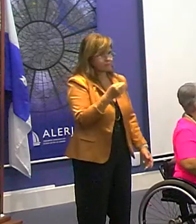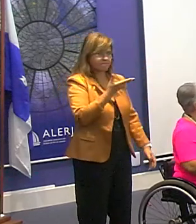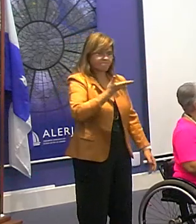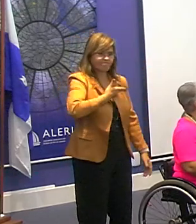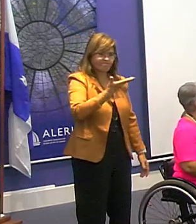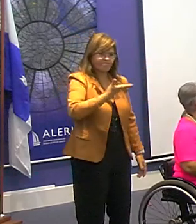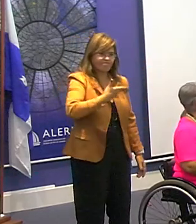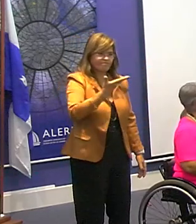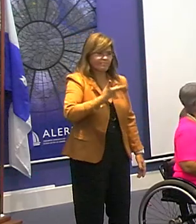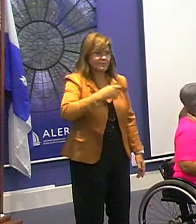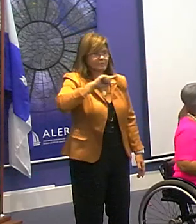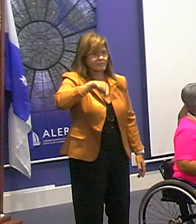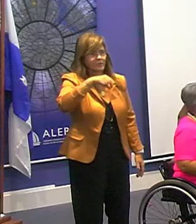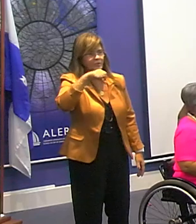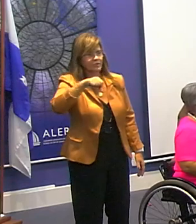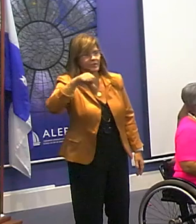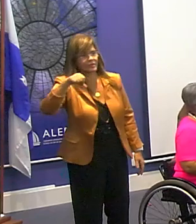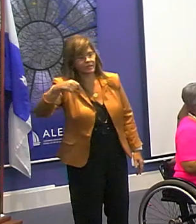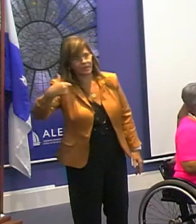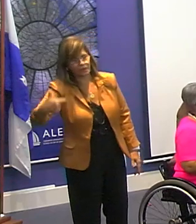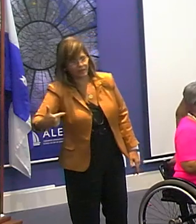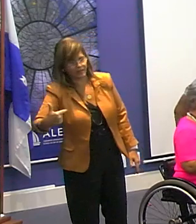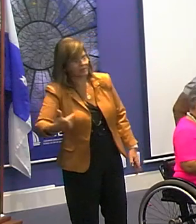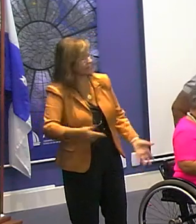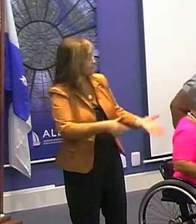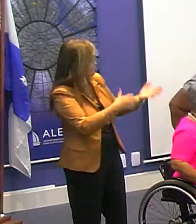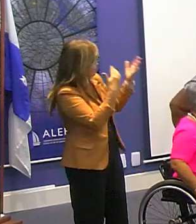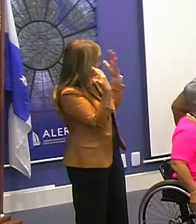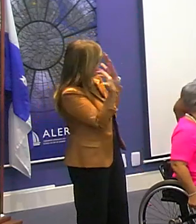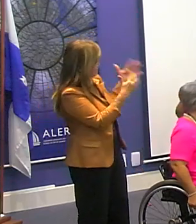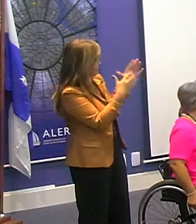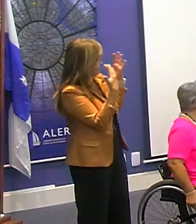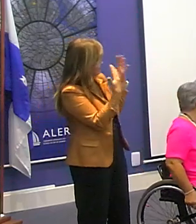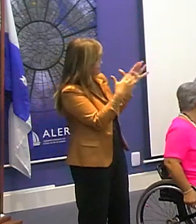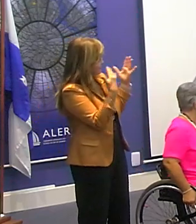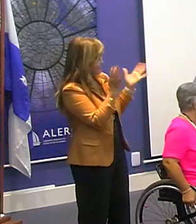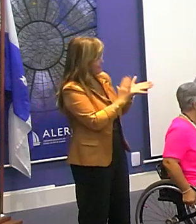amizade desde 1992. Maria, parabéns.